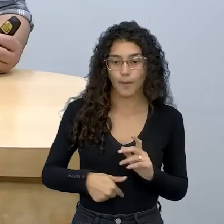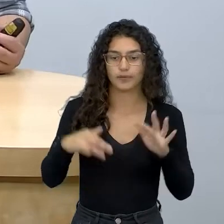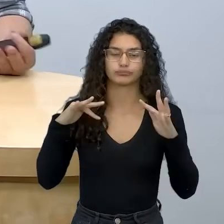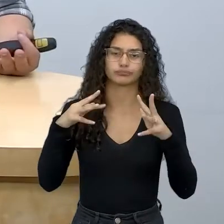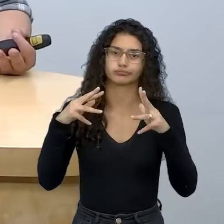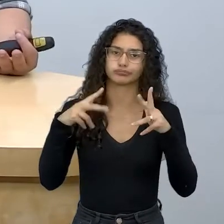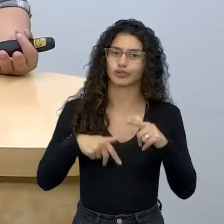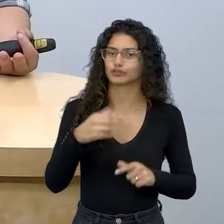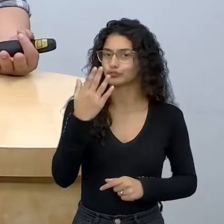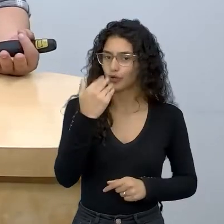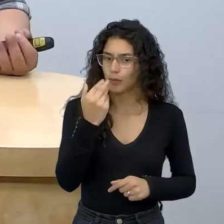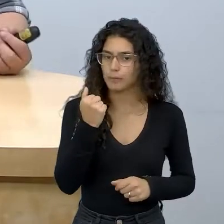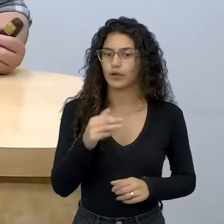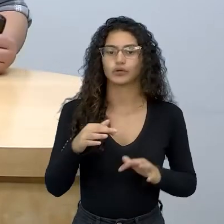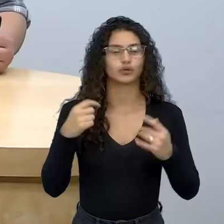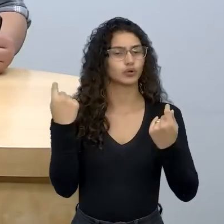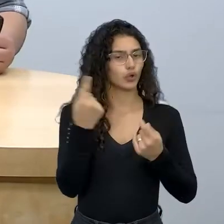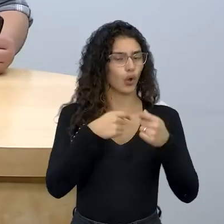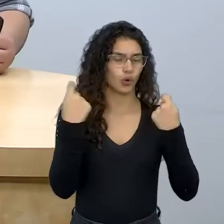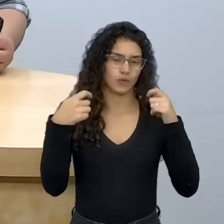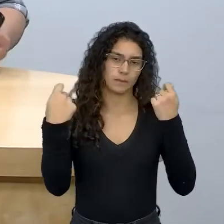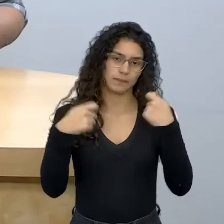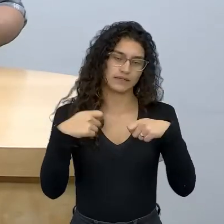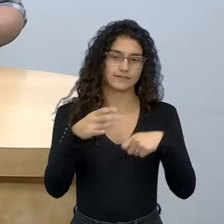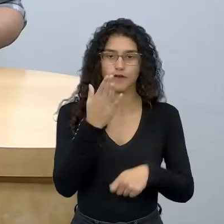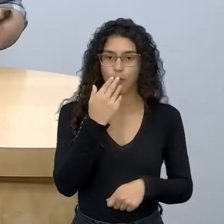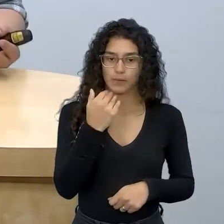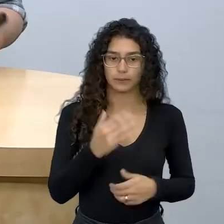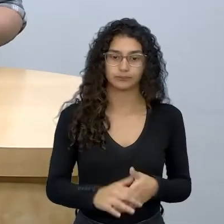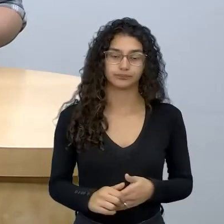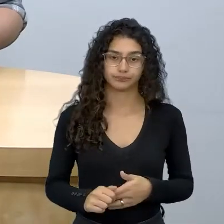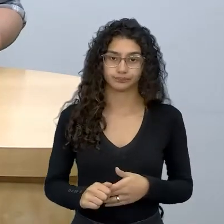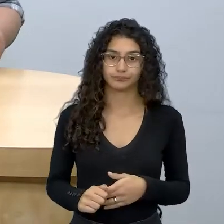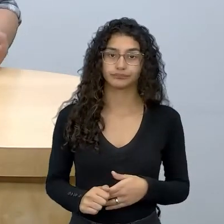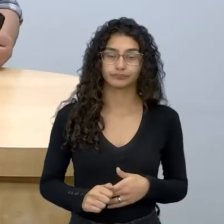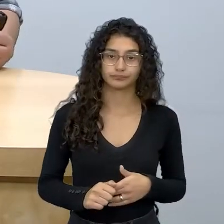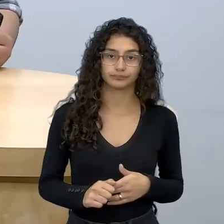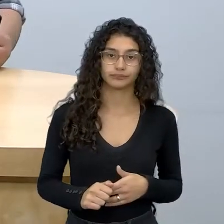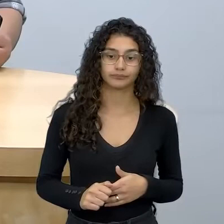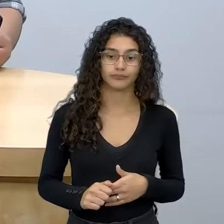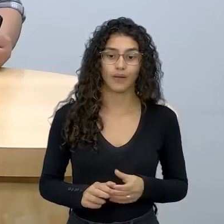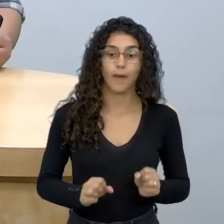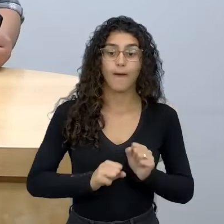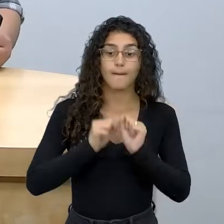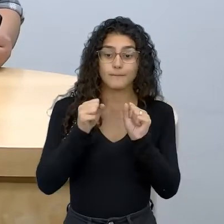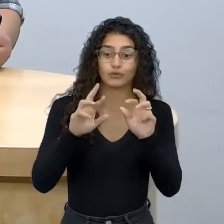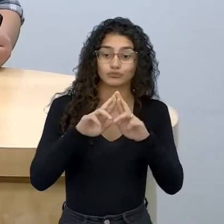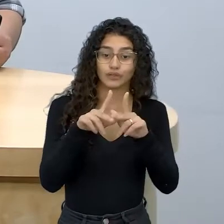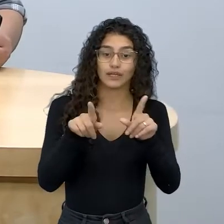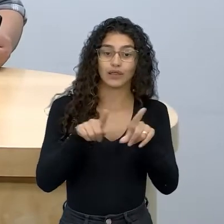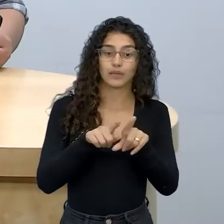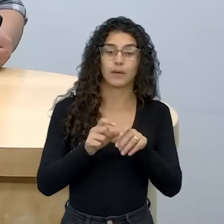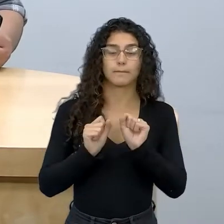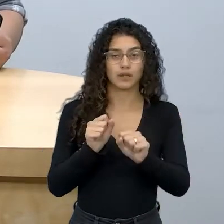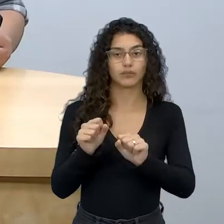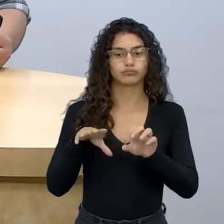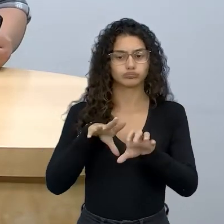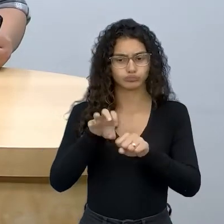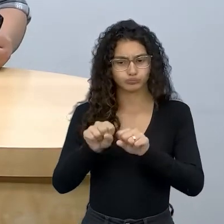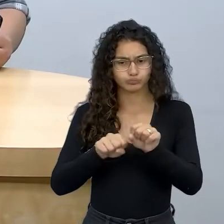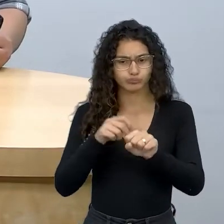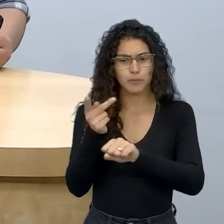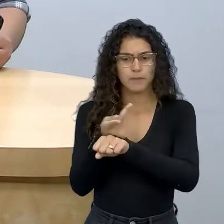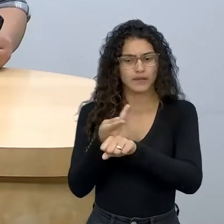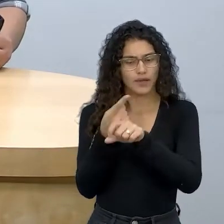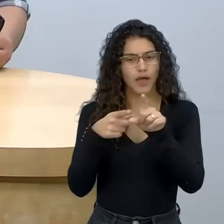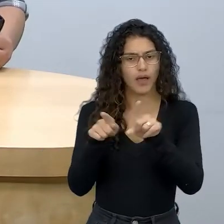Se alimentar todo mundo necessita. Então, né, isso daí pode ser um diferencial que pode ser explorado aí